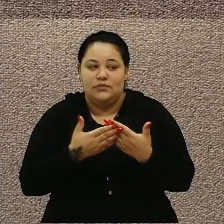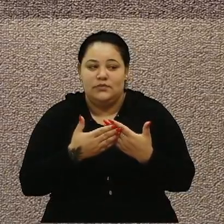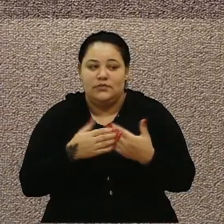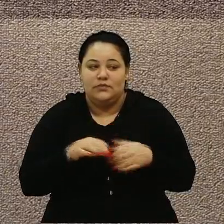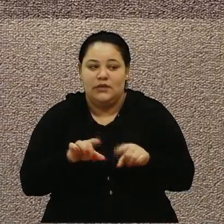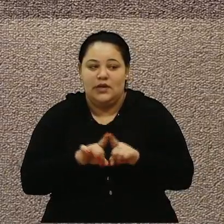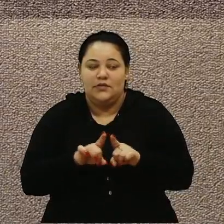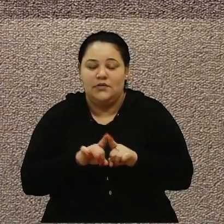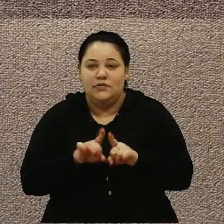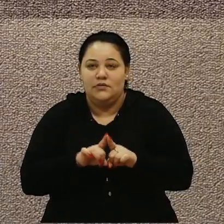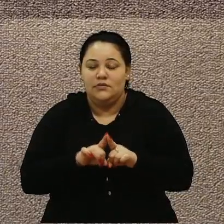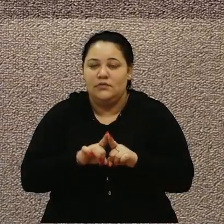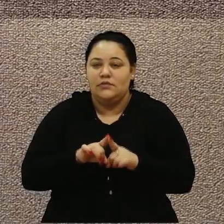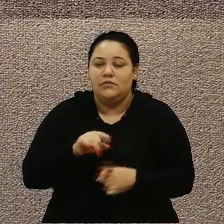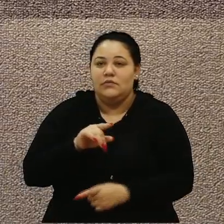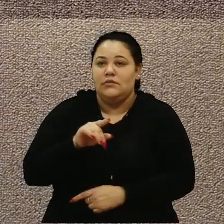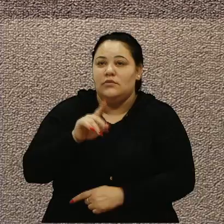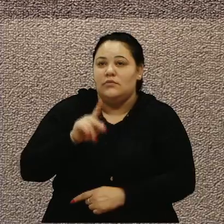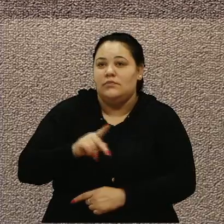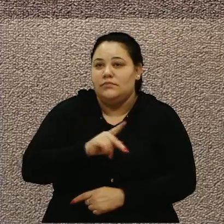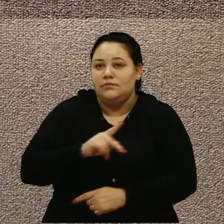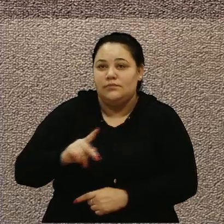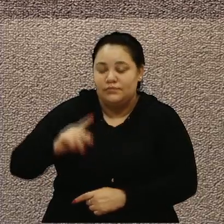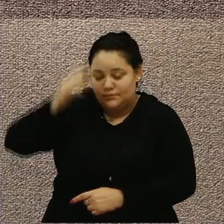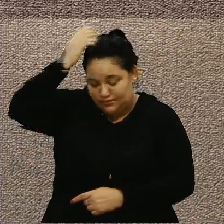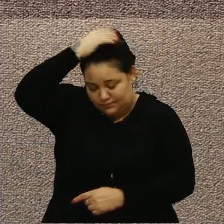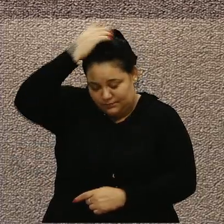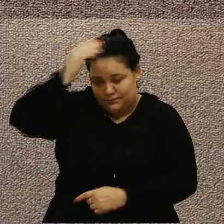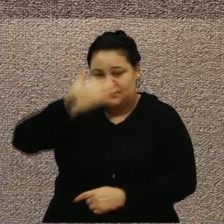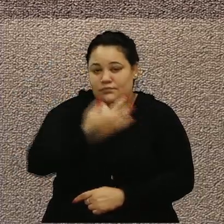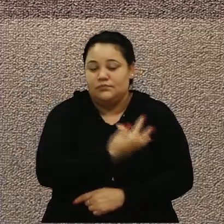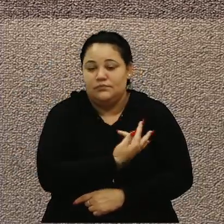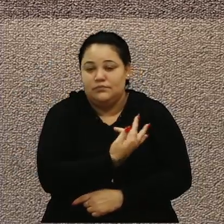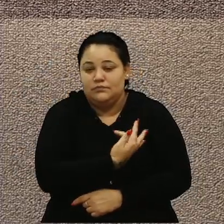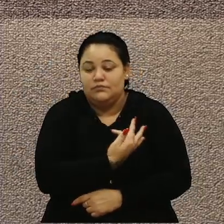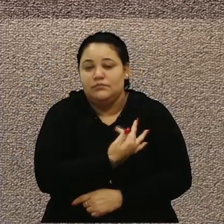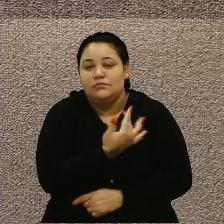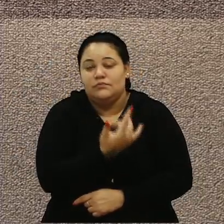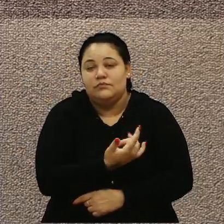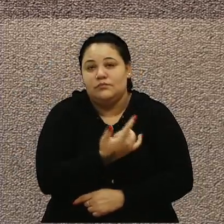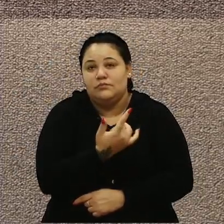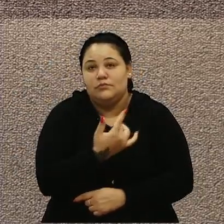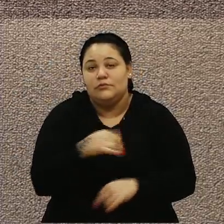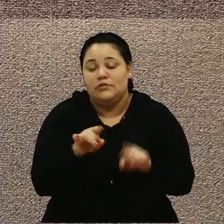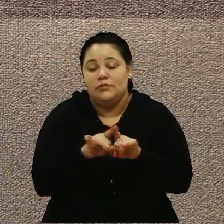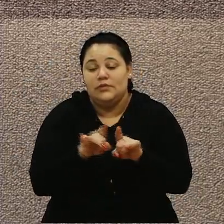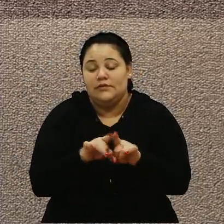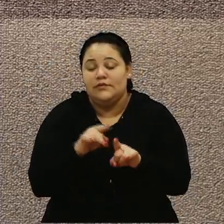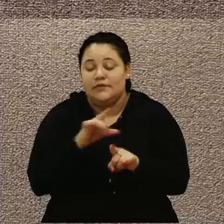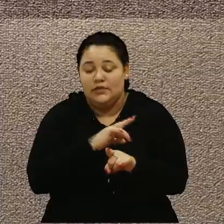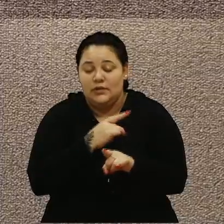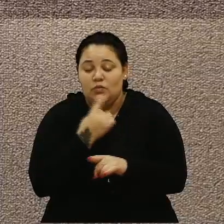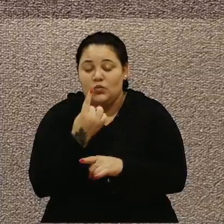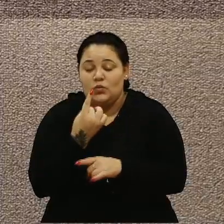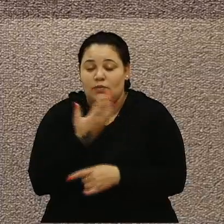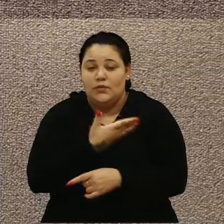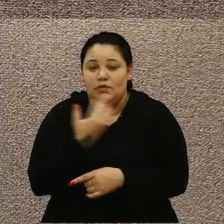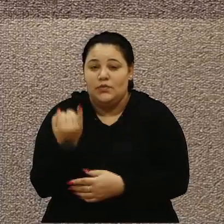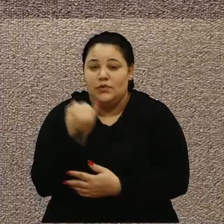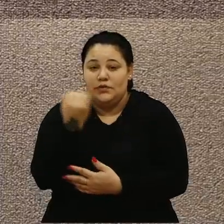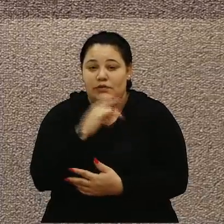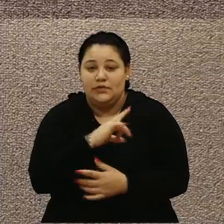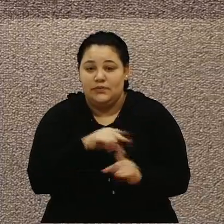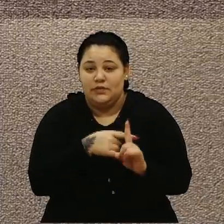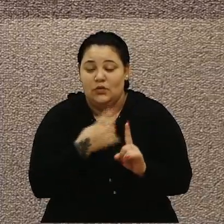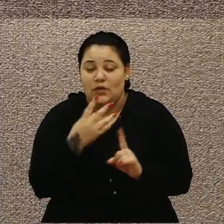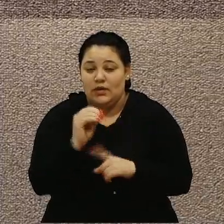identificavam com o Papa Francisco. Quero fazer um voto de congratulação a um grande amigo que virá a Caxias, com mais de 40 anos de serviço, foi